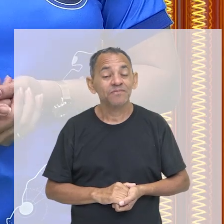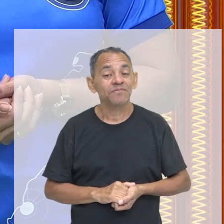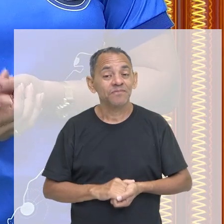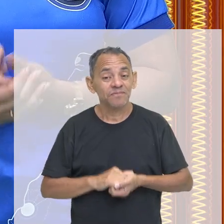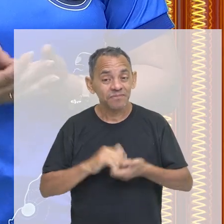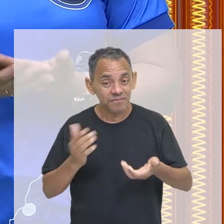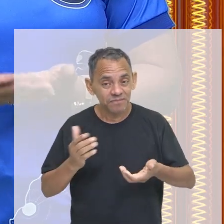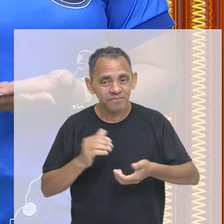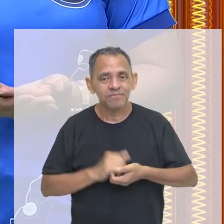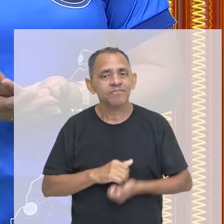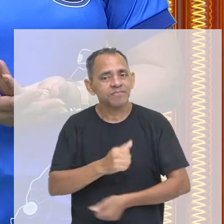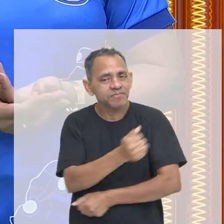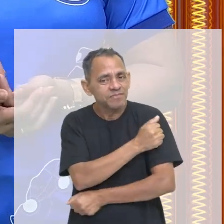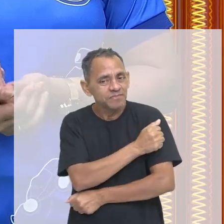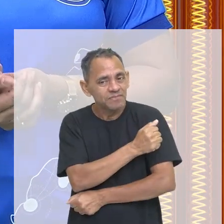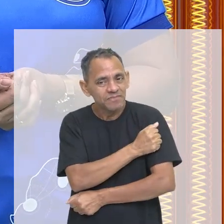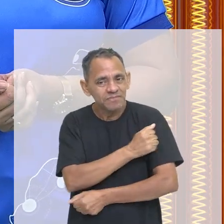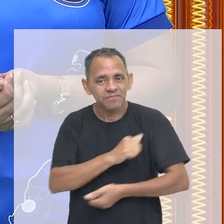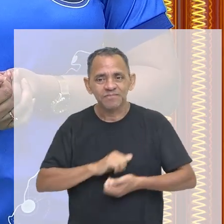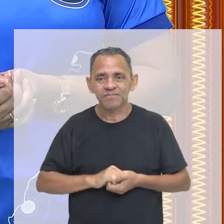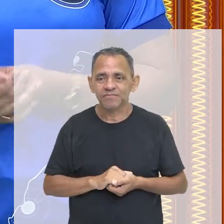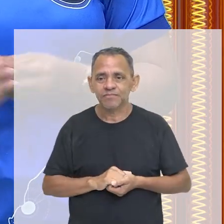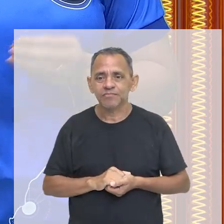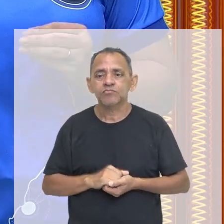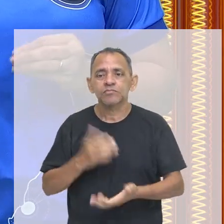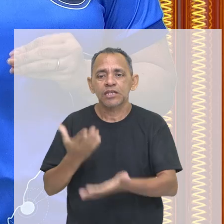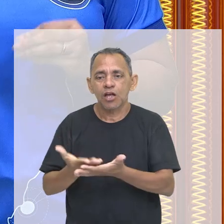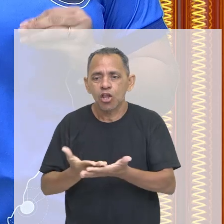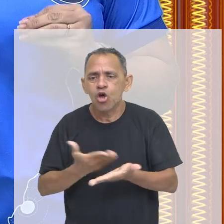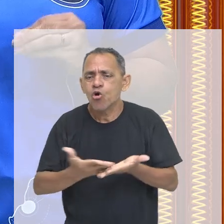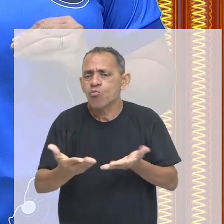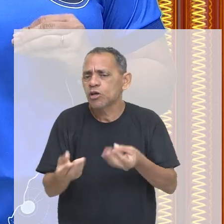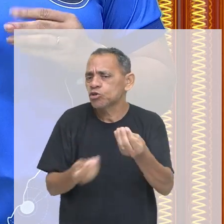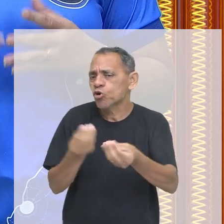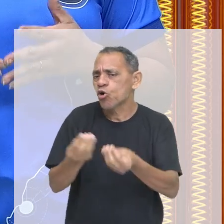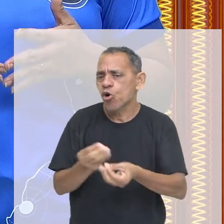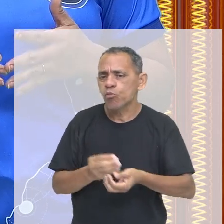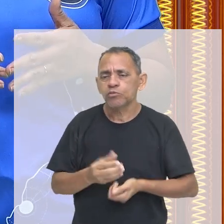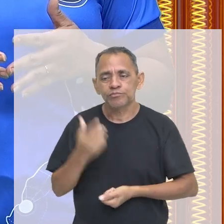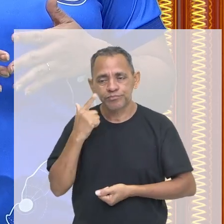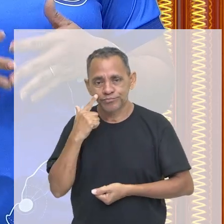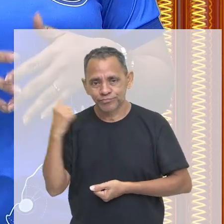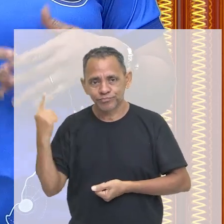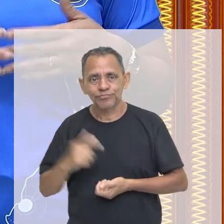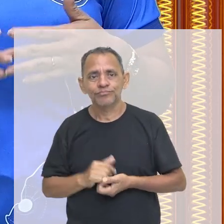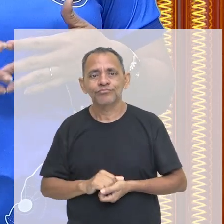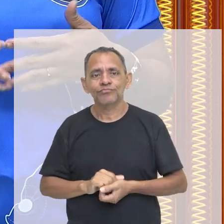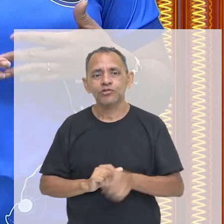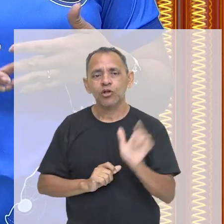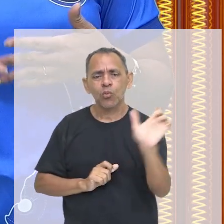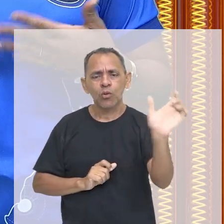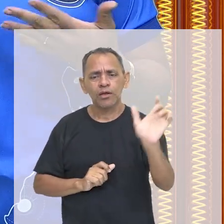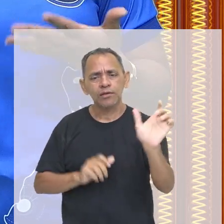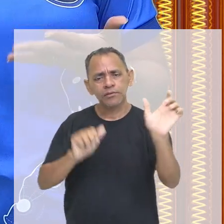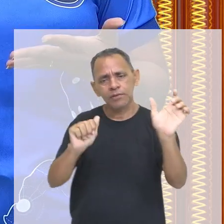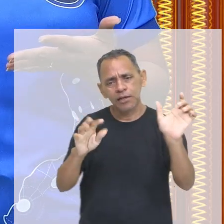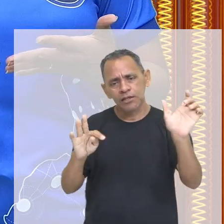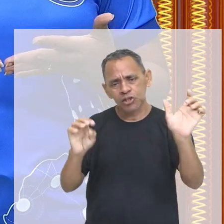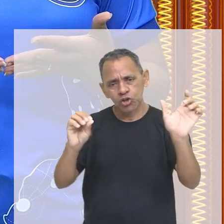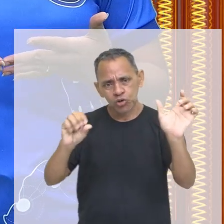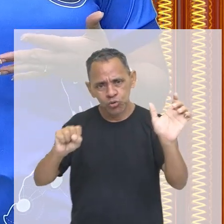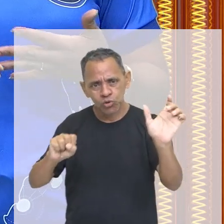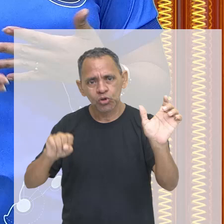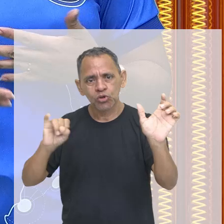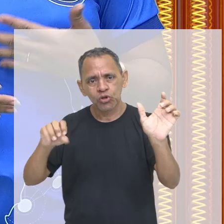Então, meninas, queridos alunos, nossa aula começa com os atos institucionais. Mas o que eram os atos